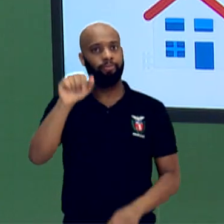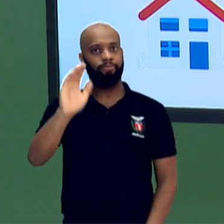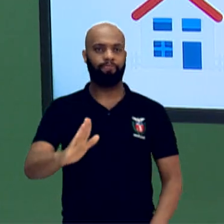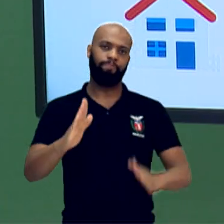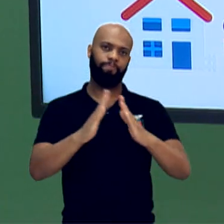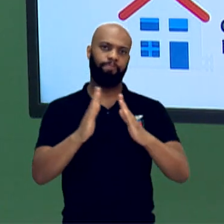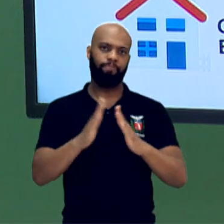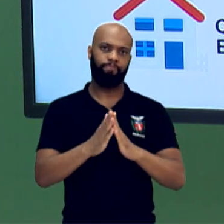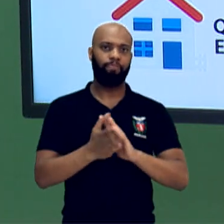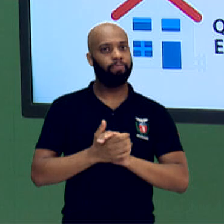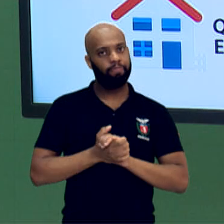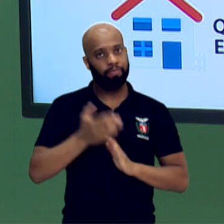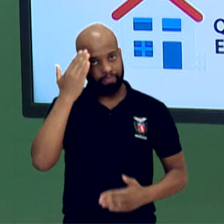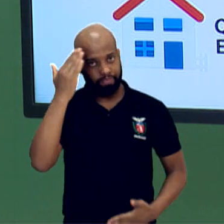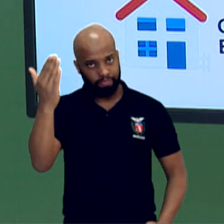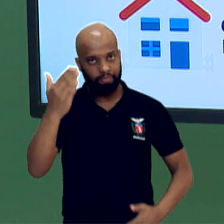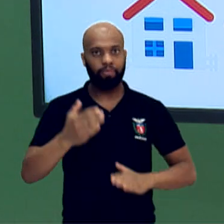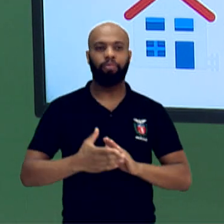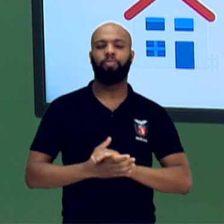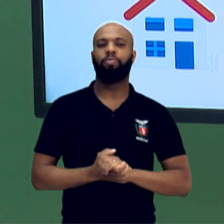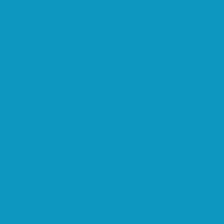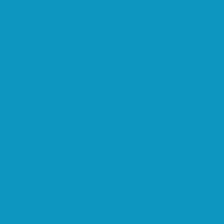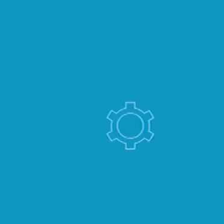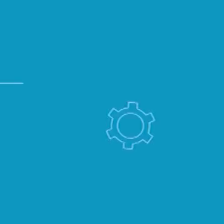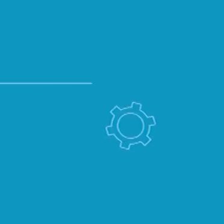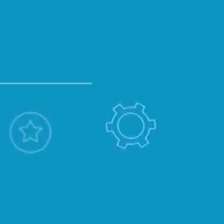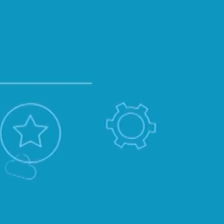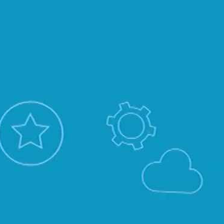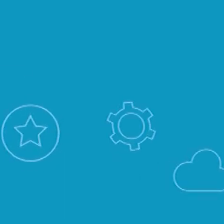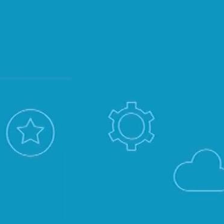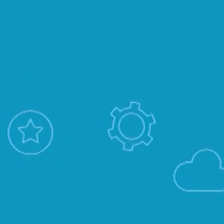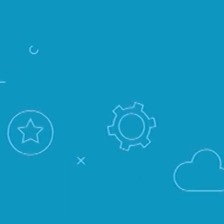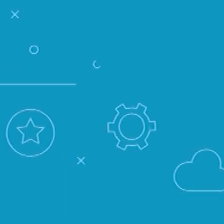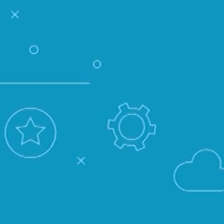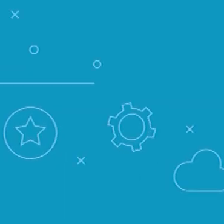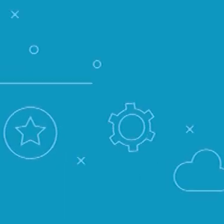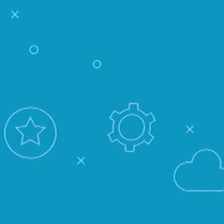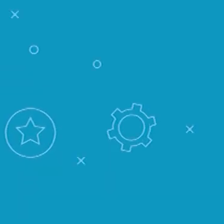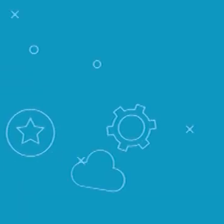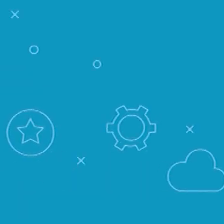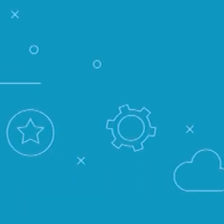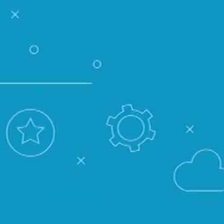em casa. Muchísimas gracias.